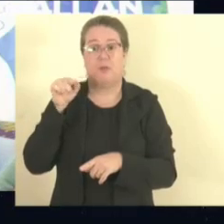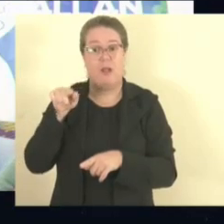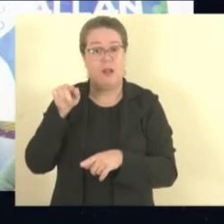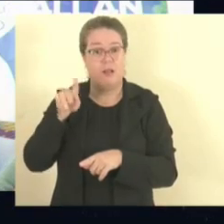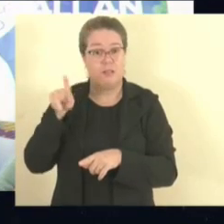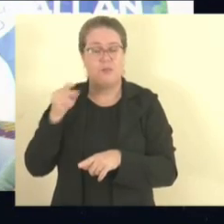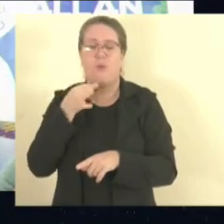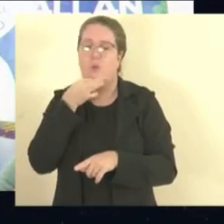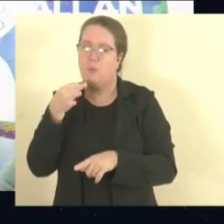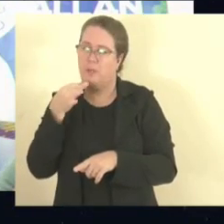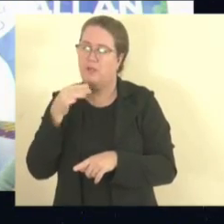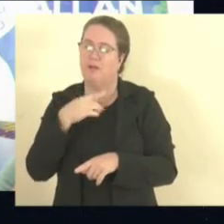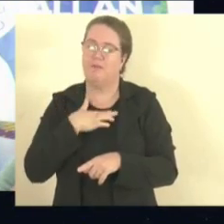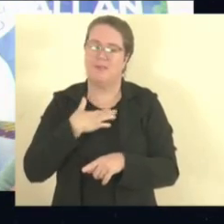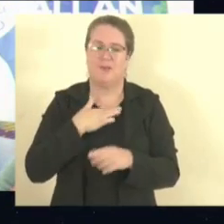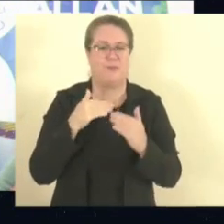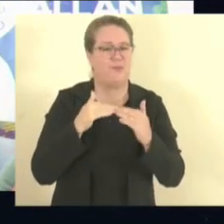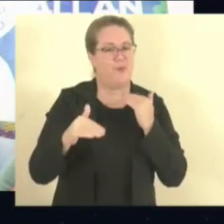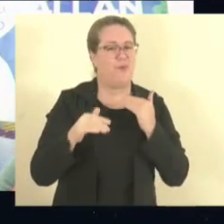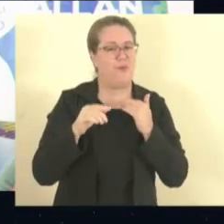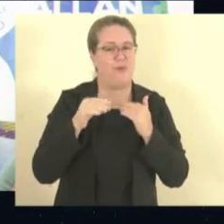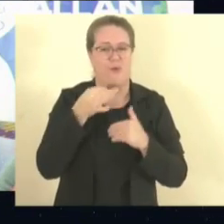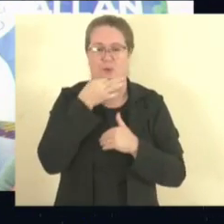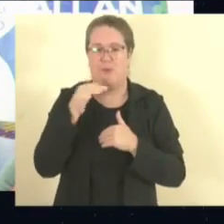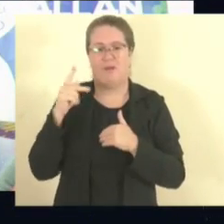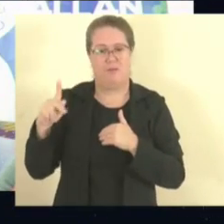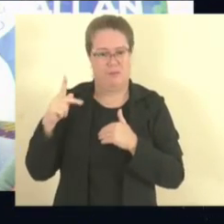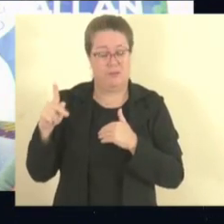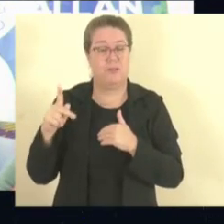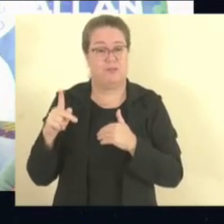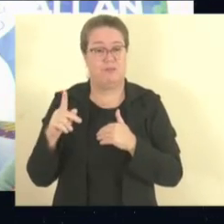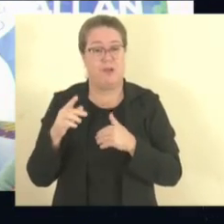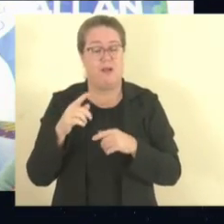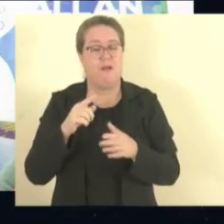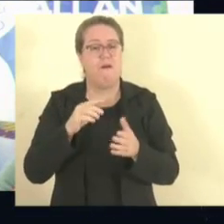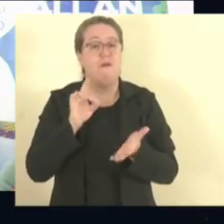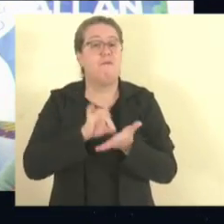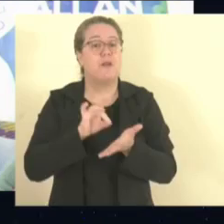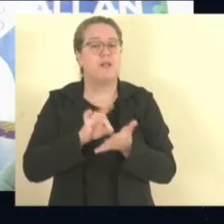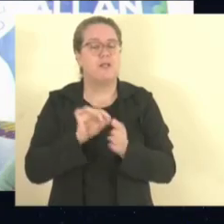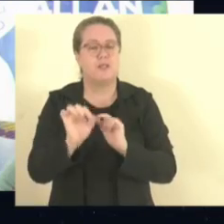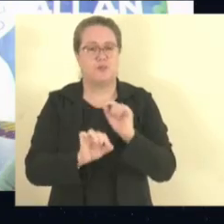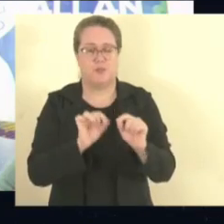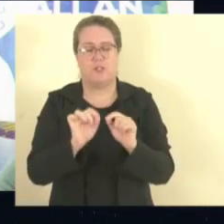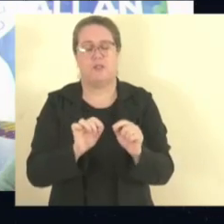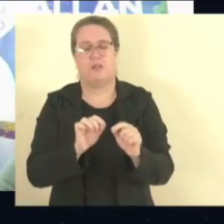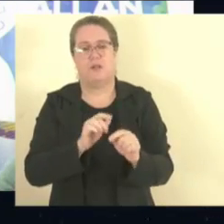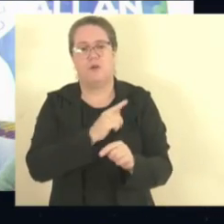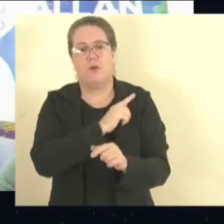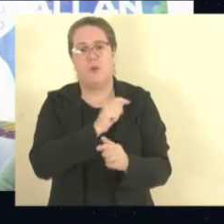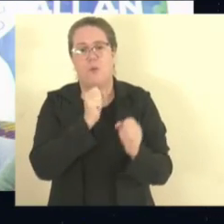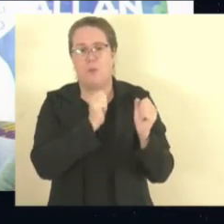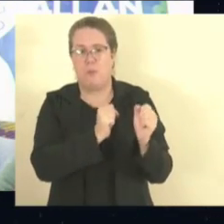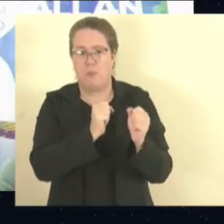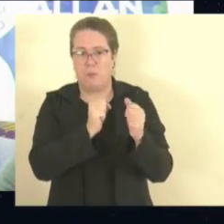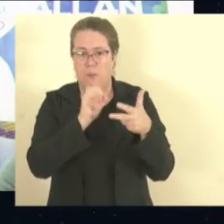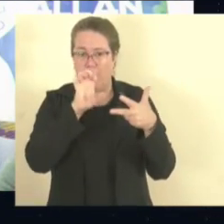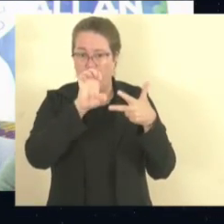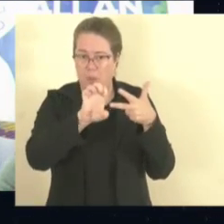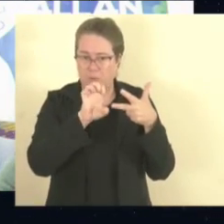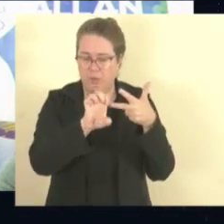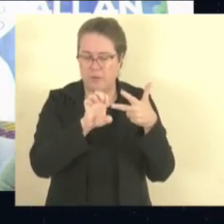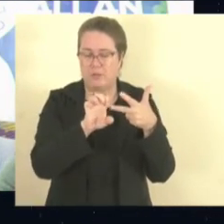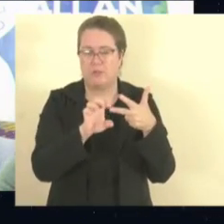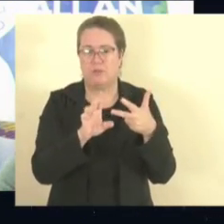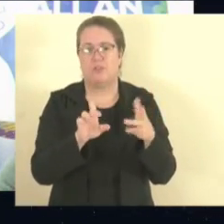dizer que, na verdade, o Poder Executivo hoje, o Governo do Estado, há várias mãos, com a parceria da